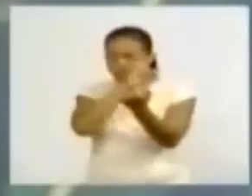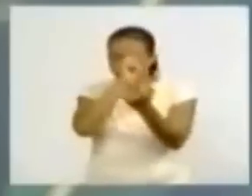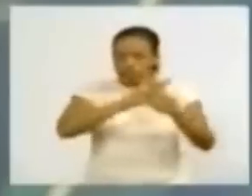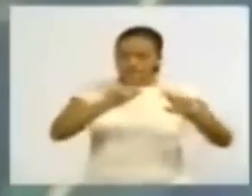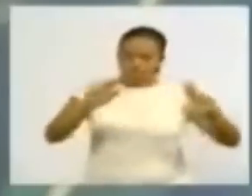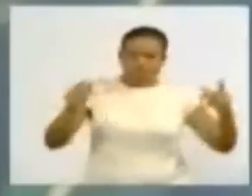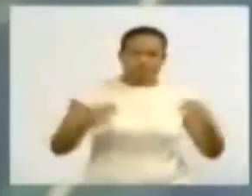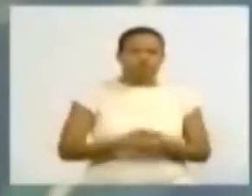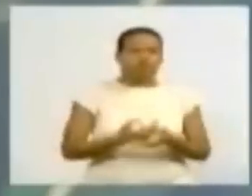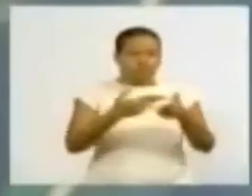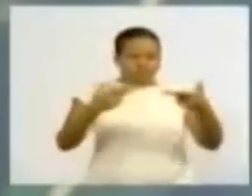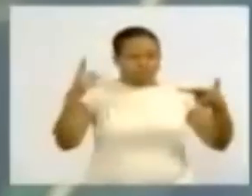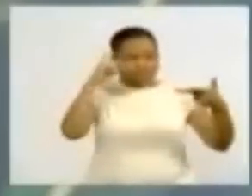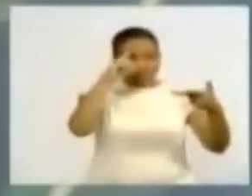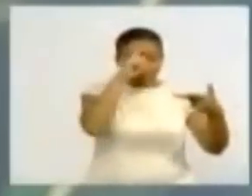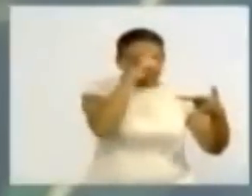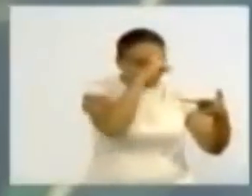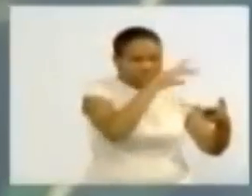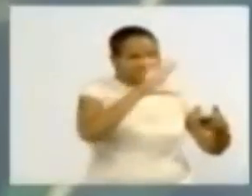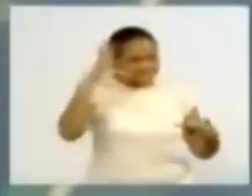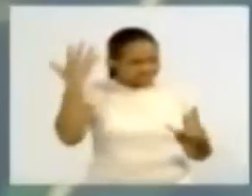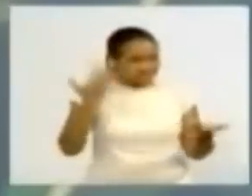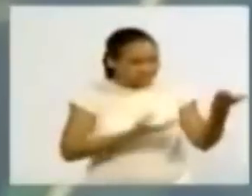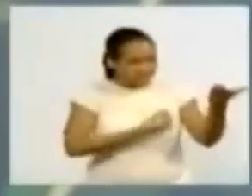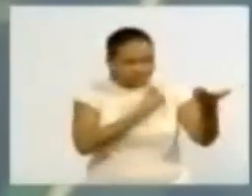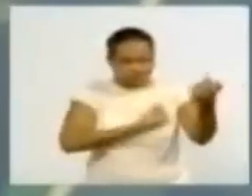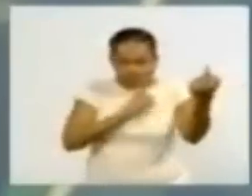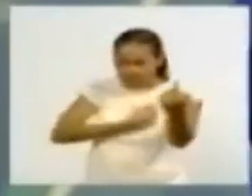quantas coisas difíceis você já precisou enfrentar,